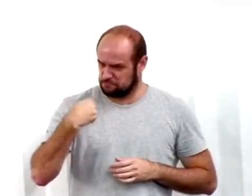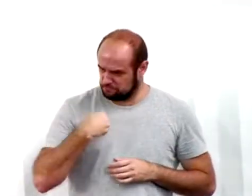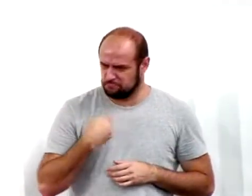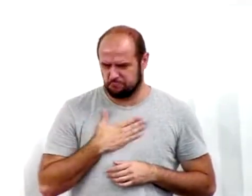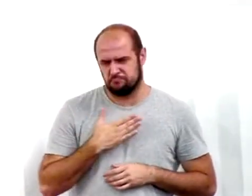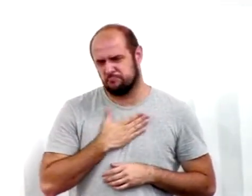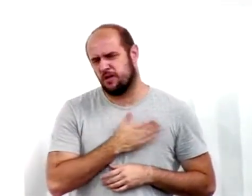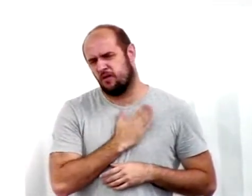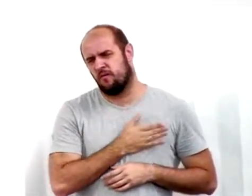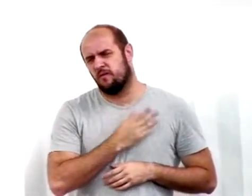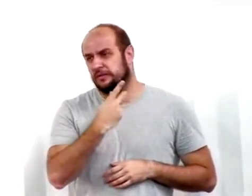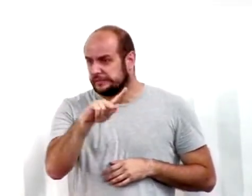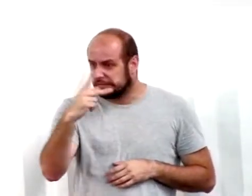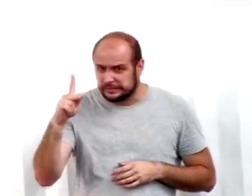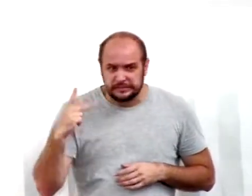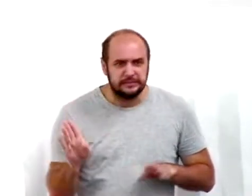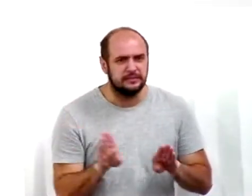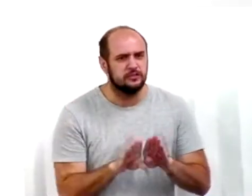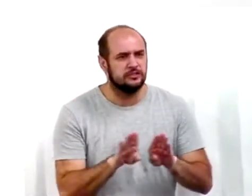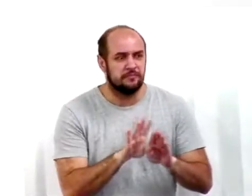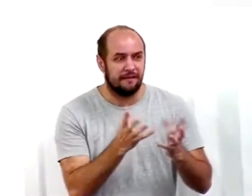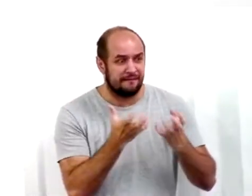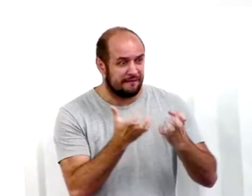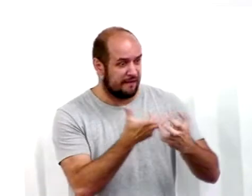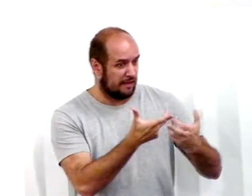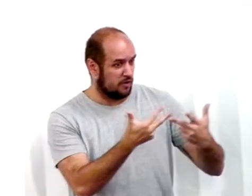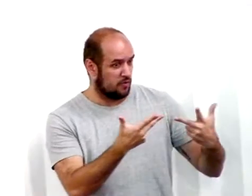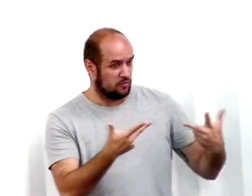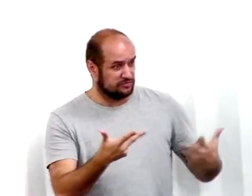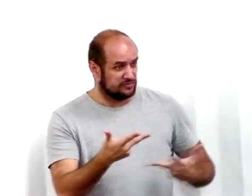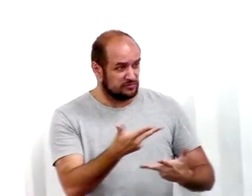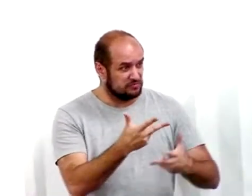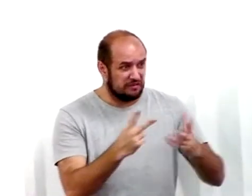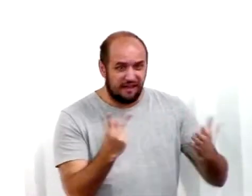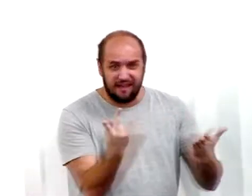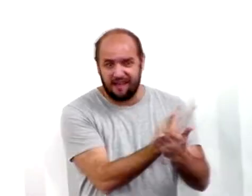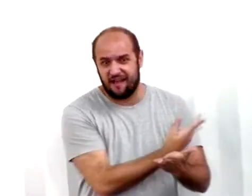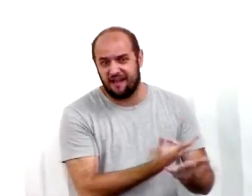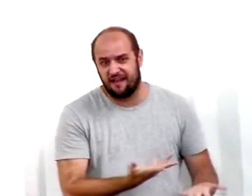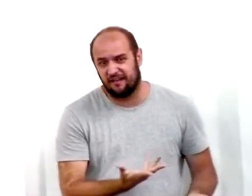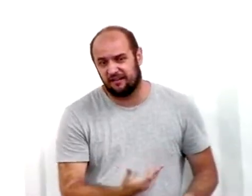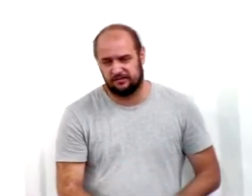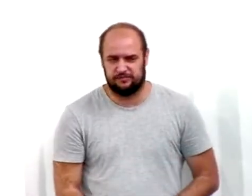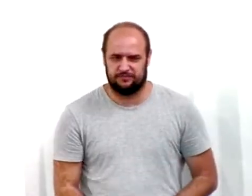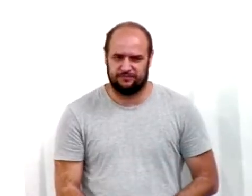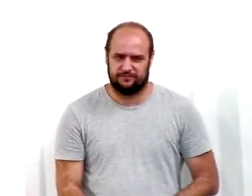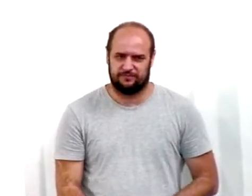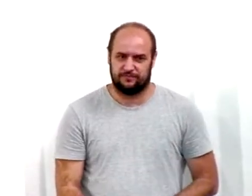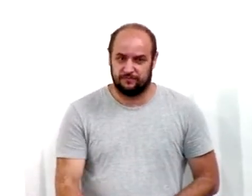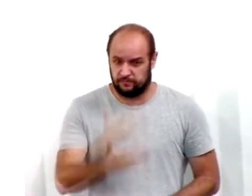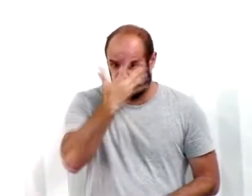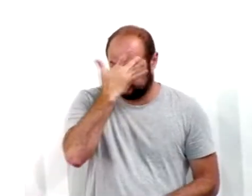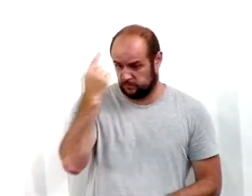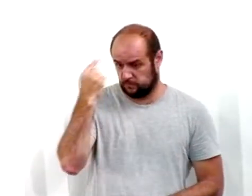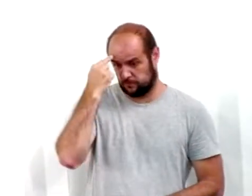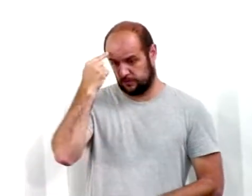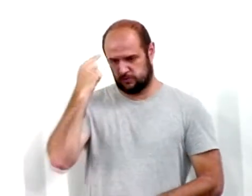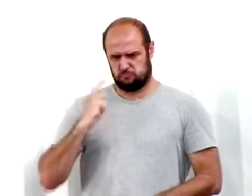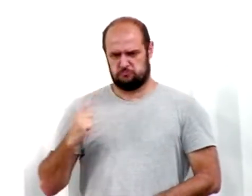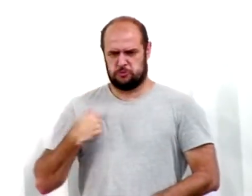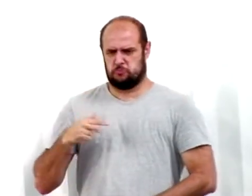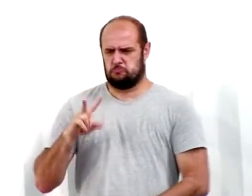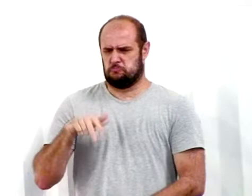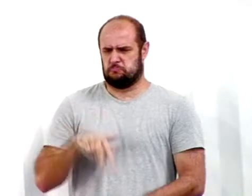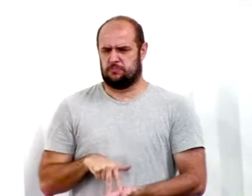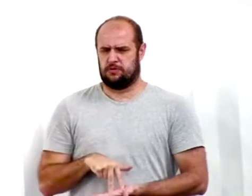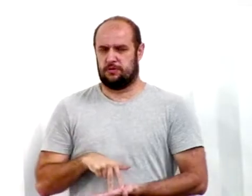coração, busca se satisfazer em coisas diferentes de Deus. Portanto, aquele que pensa estar de pé,